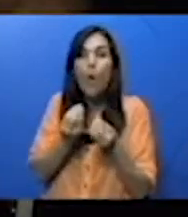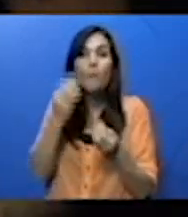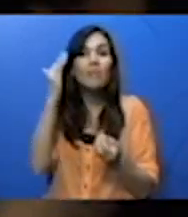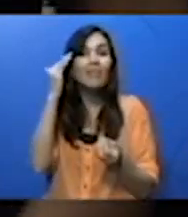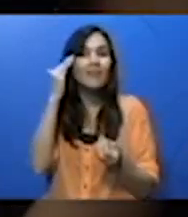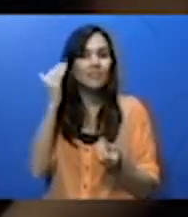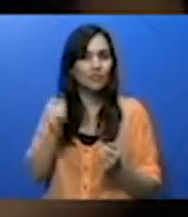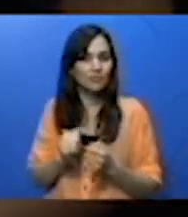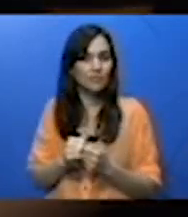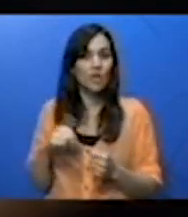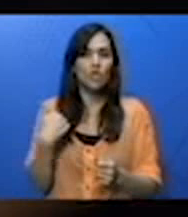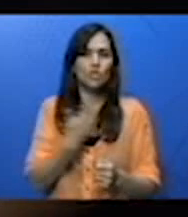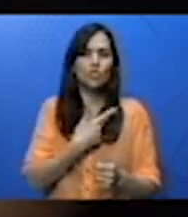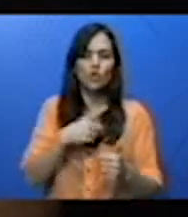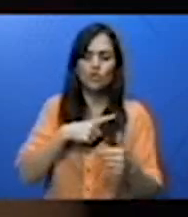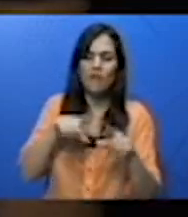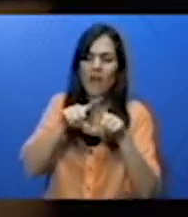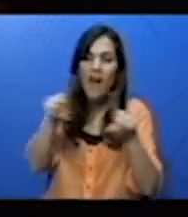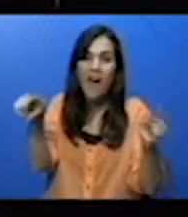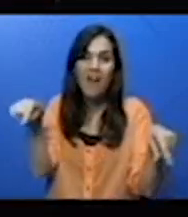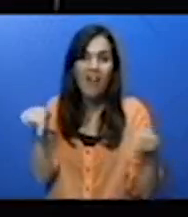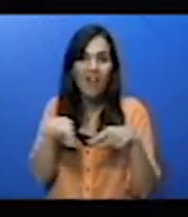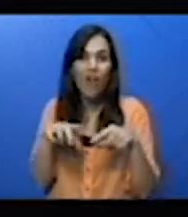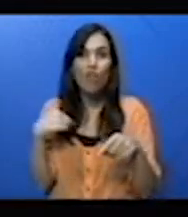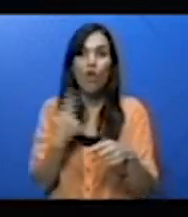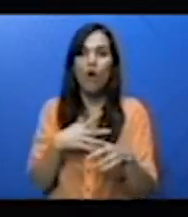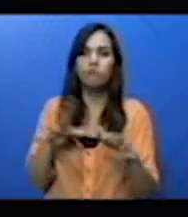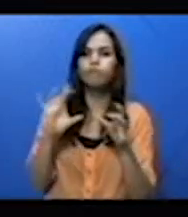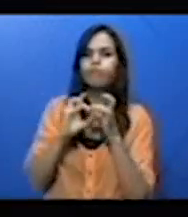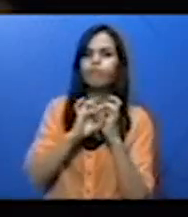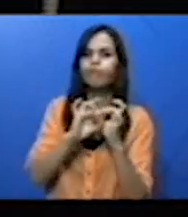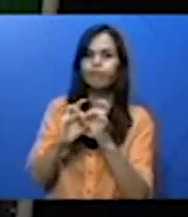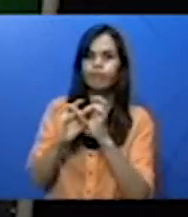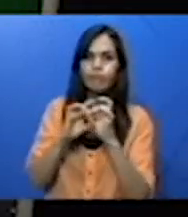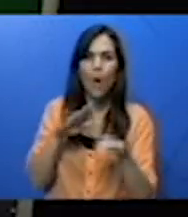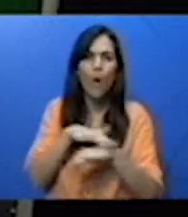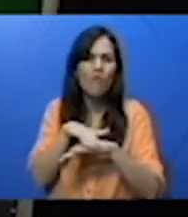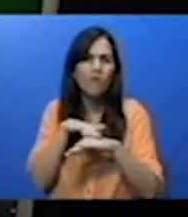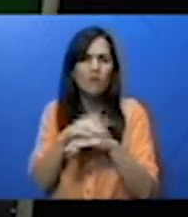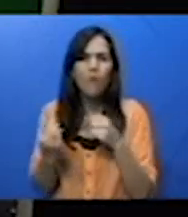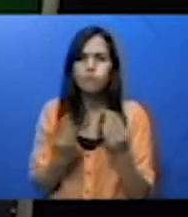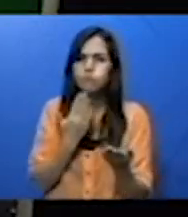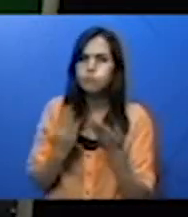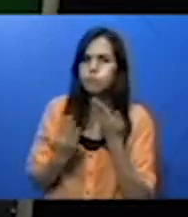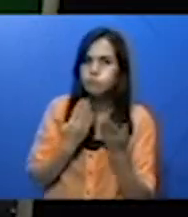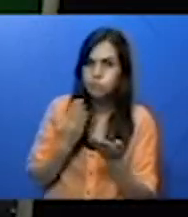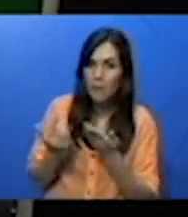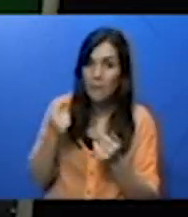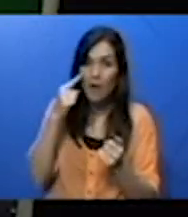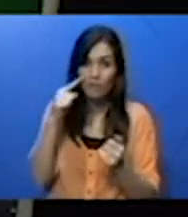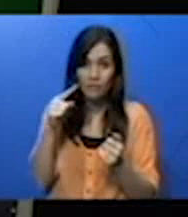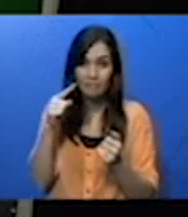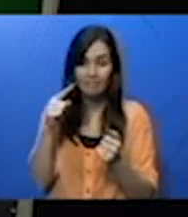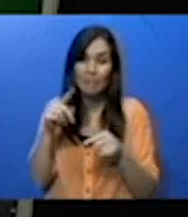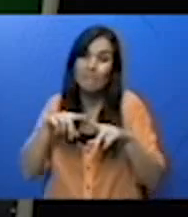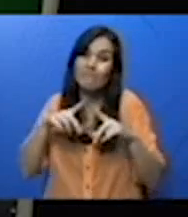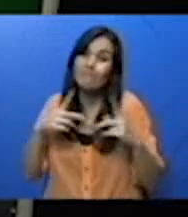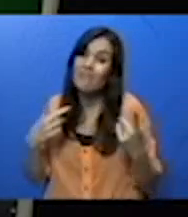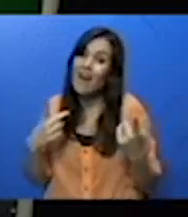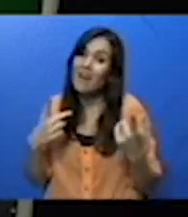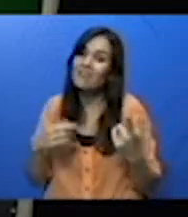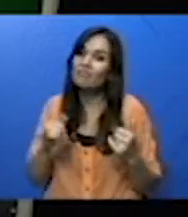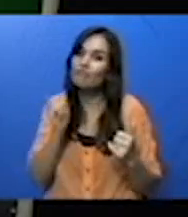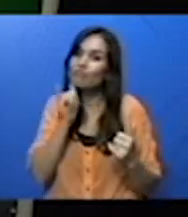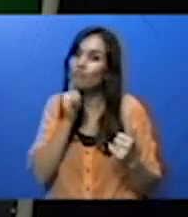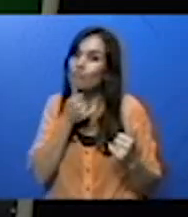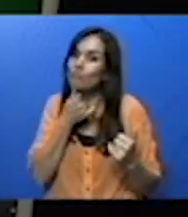estivéssemos em sala presencialmente, nós iríamos nos reunir para trabalhar em dupla com um coleguinha. Mas como infelizmente nós não